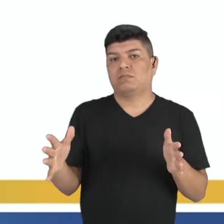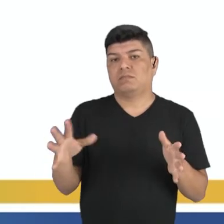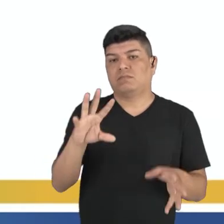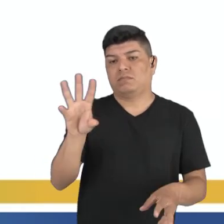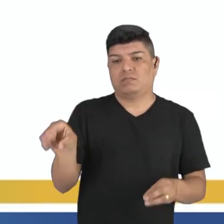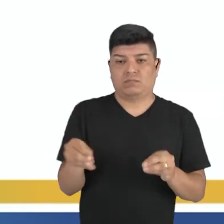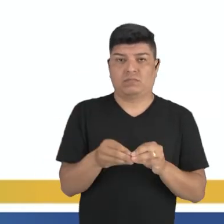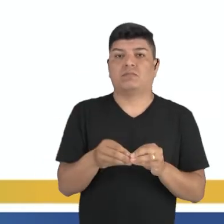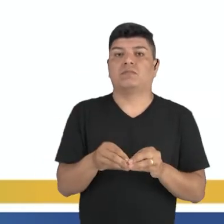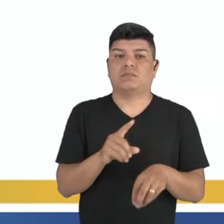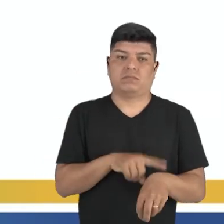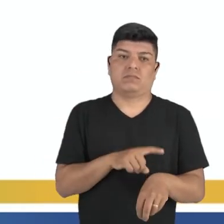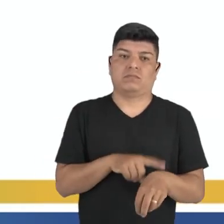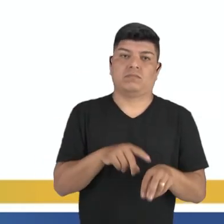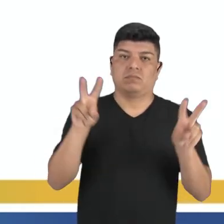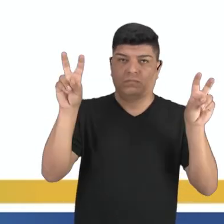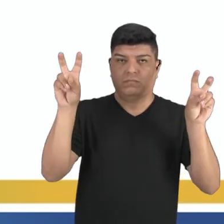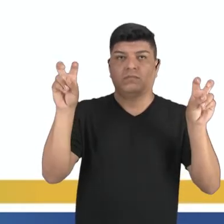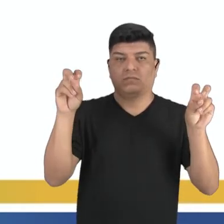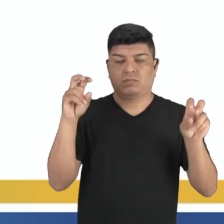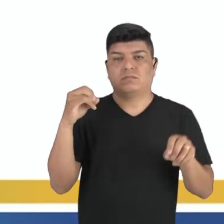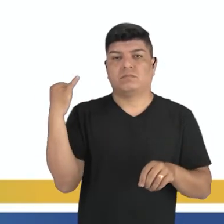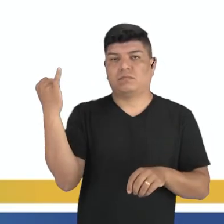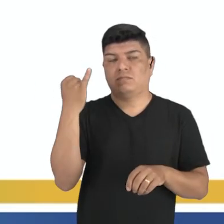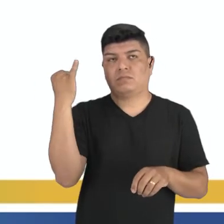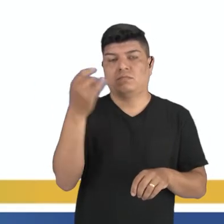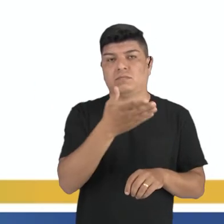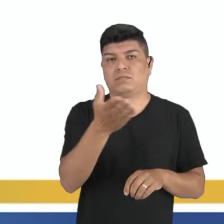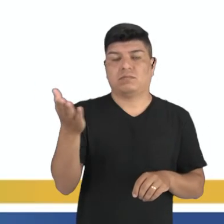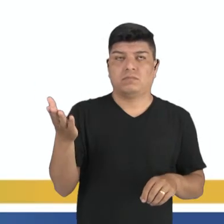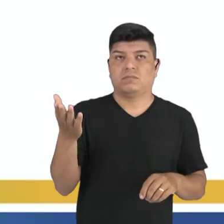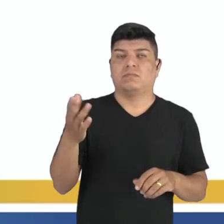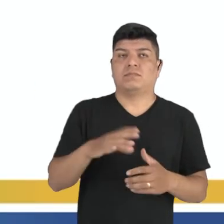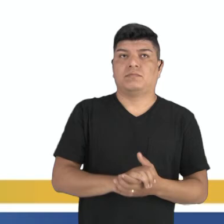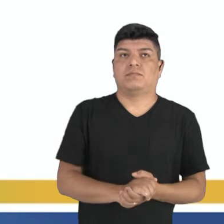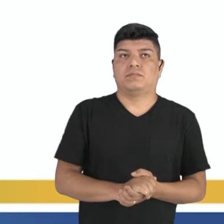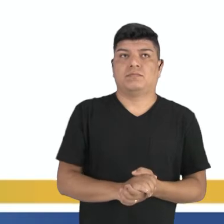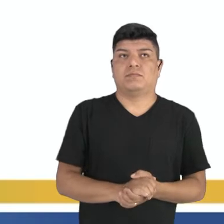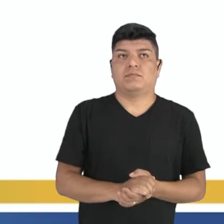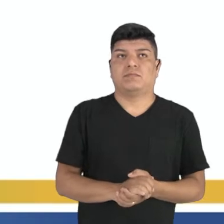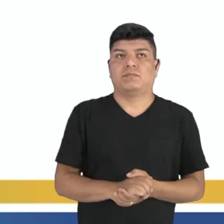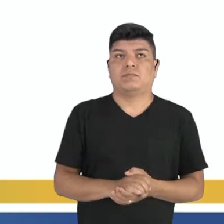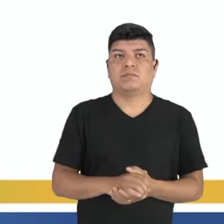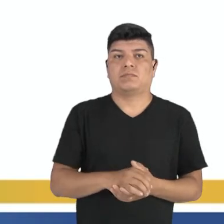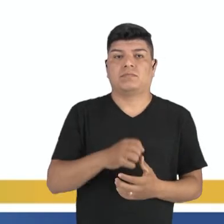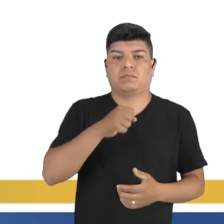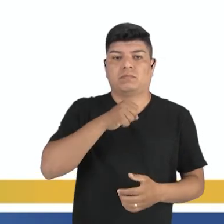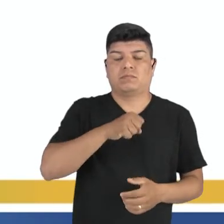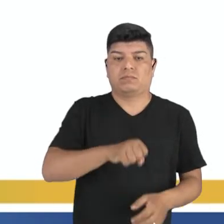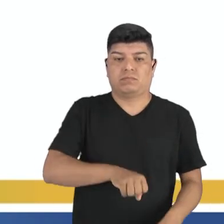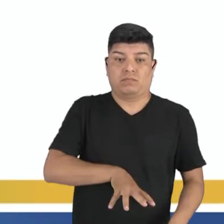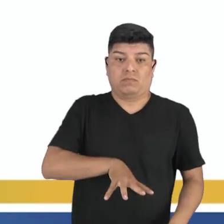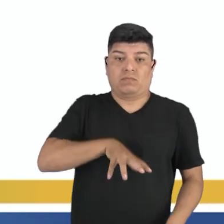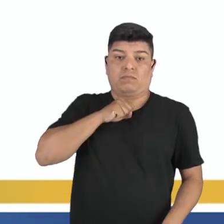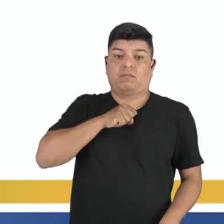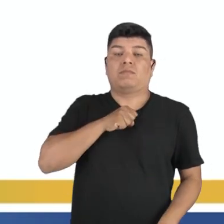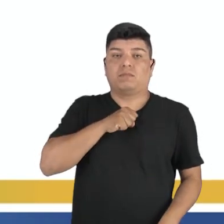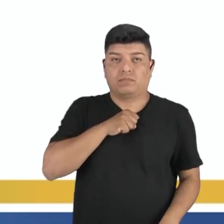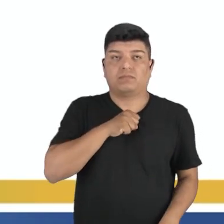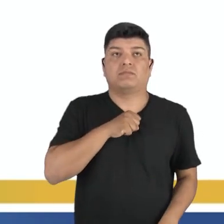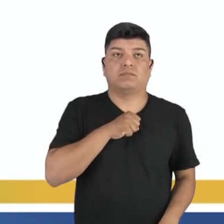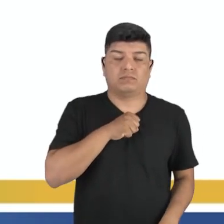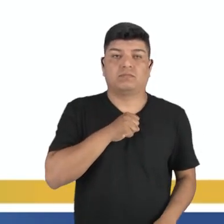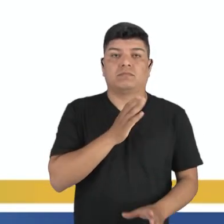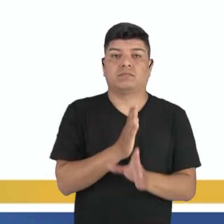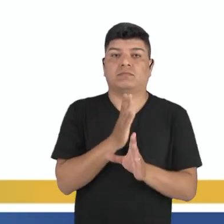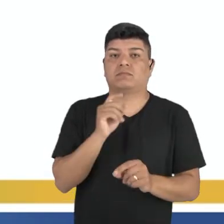curto, né? E esse assunto é bem interessante para vocês. E aí vamos falar sobre a menopausa, que a menopausa é justamente quando